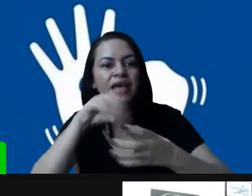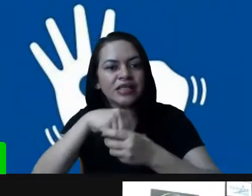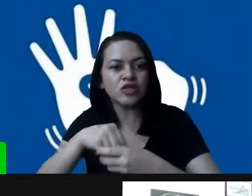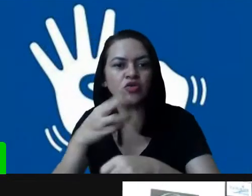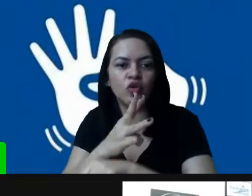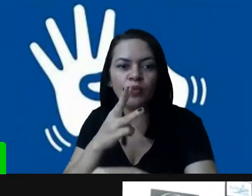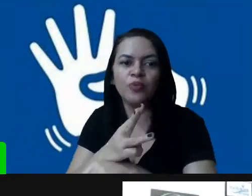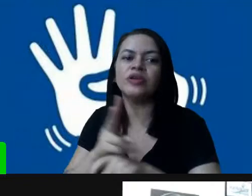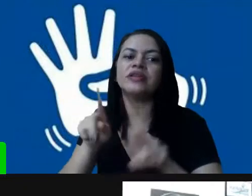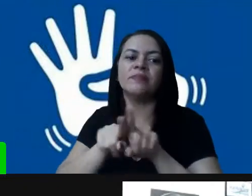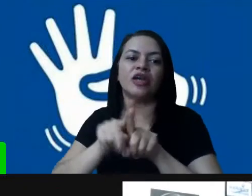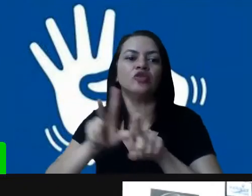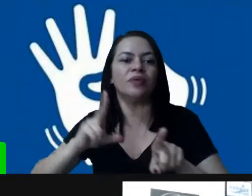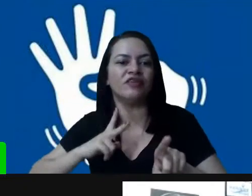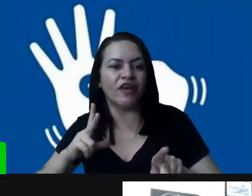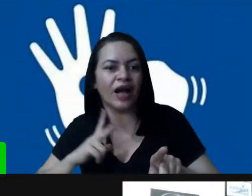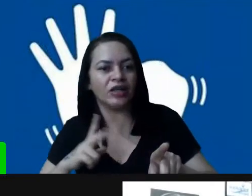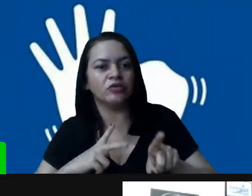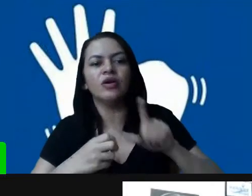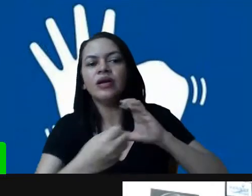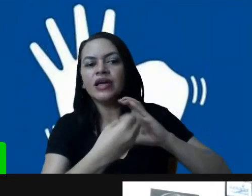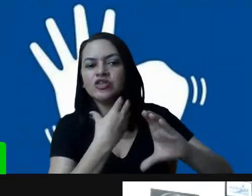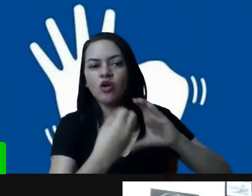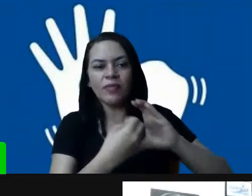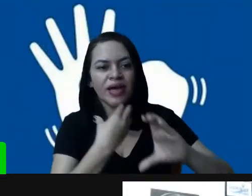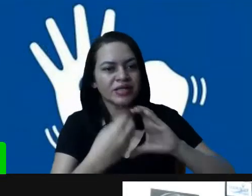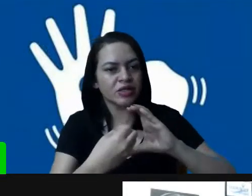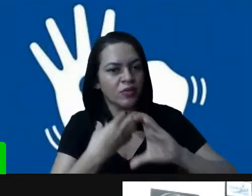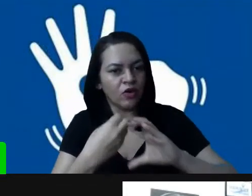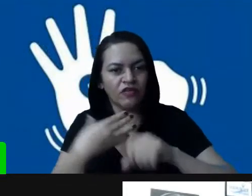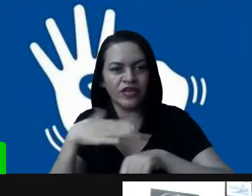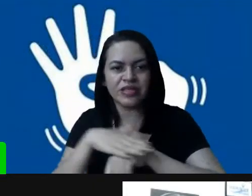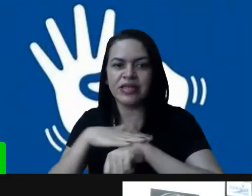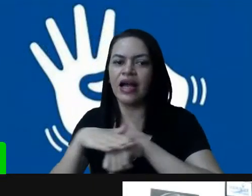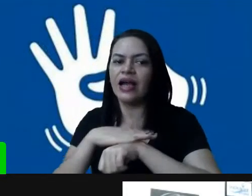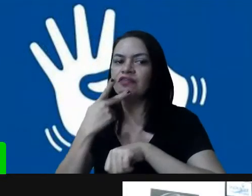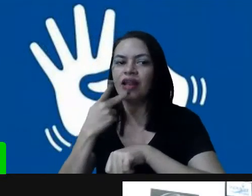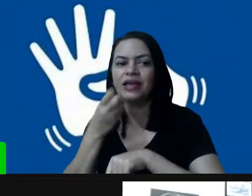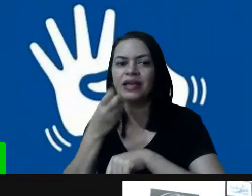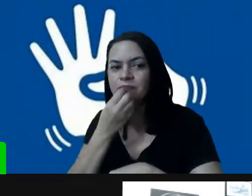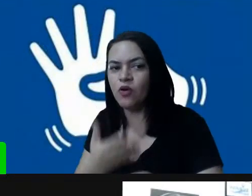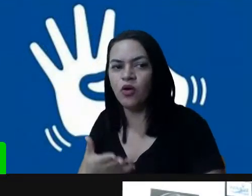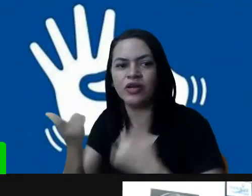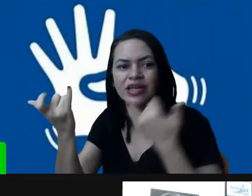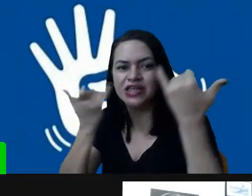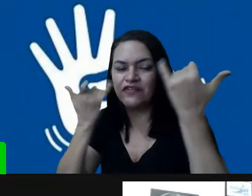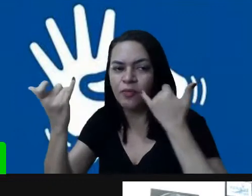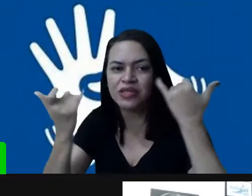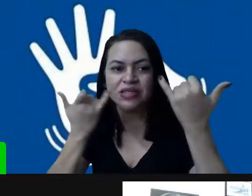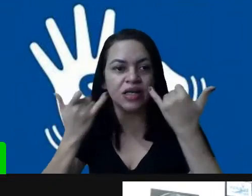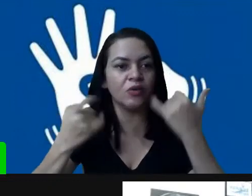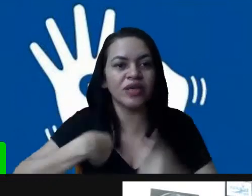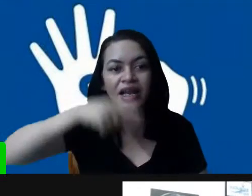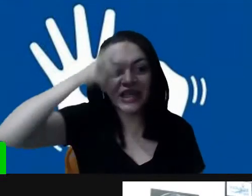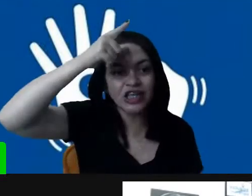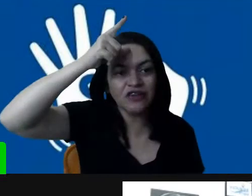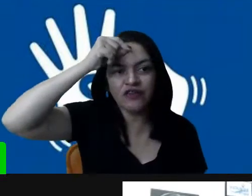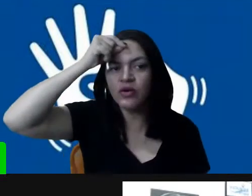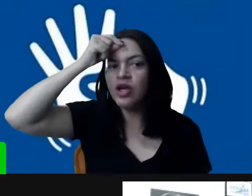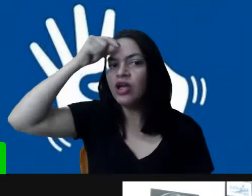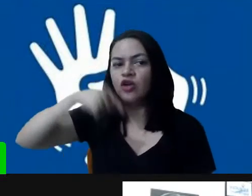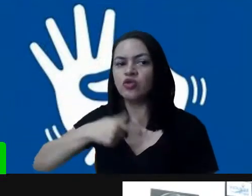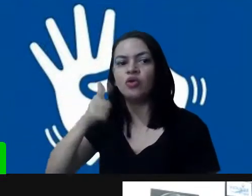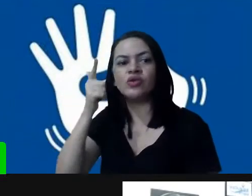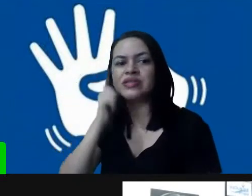E nesse grupo, e também no privado, eles começam a conversar e falar que bom que essa informação, que